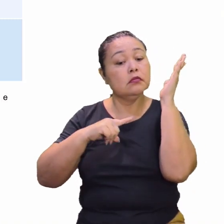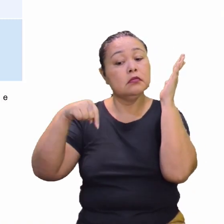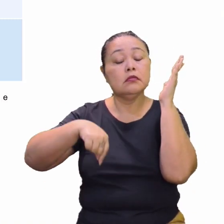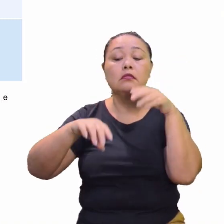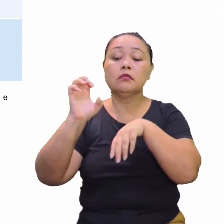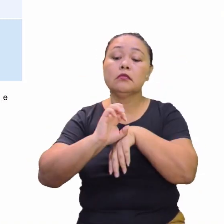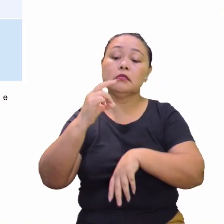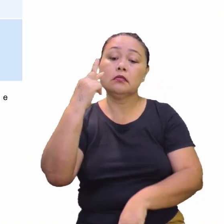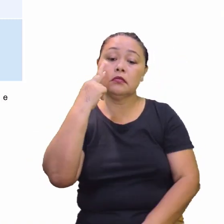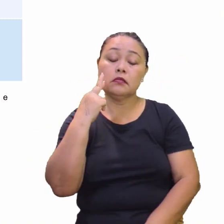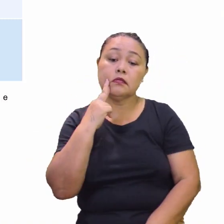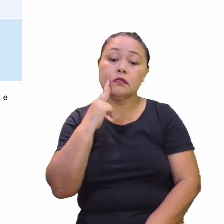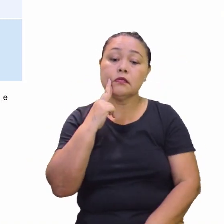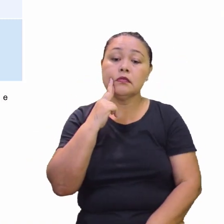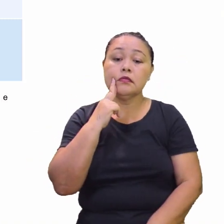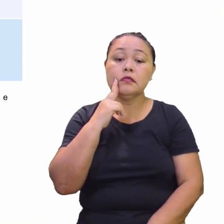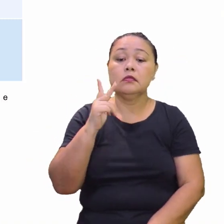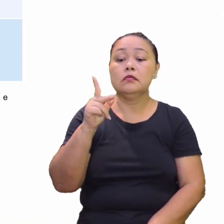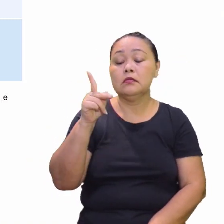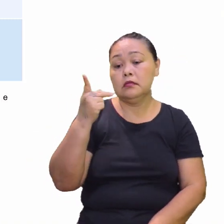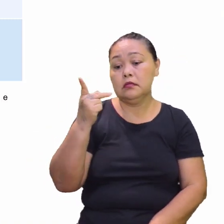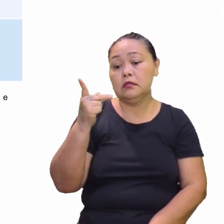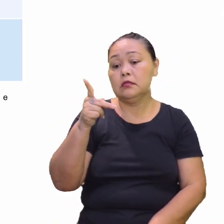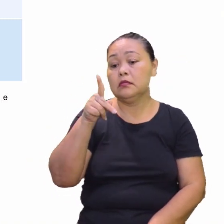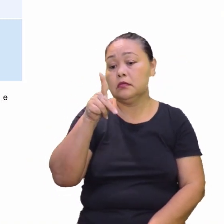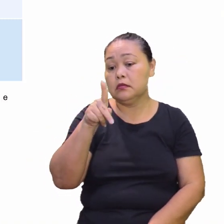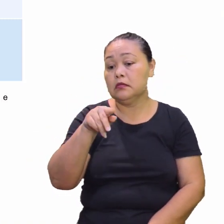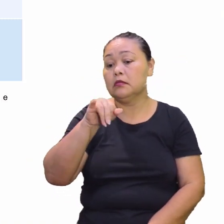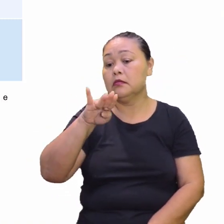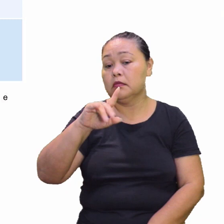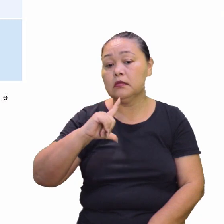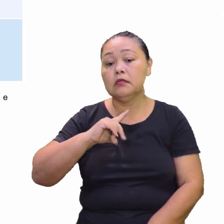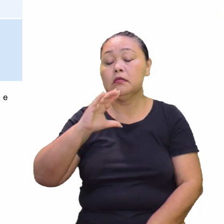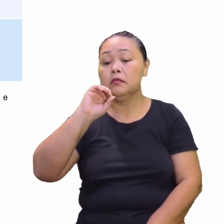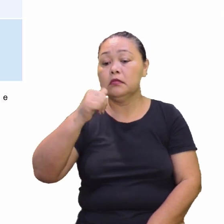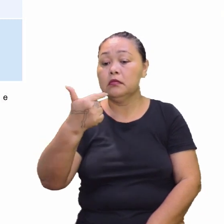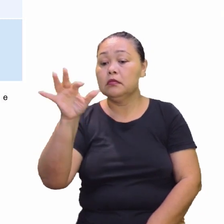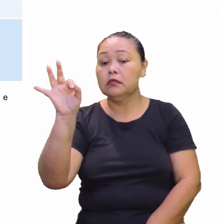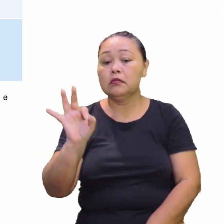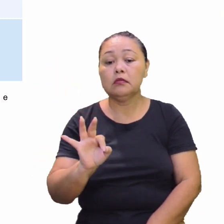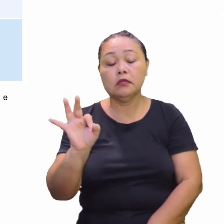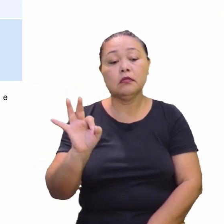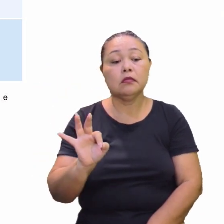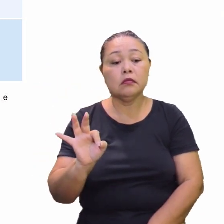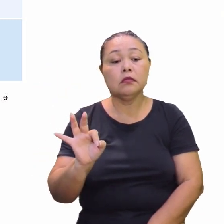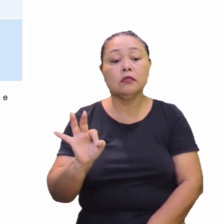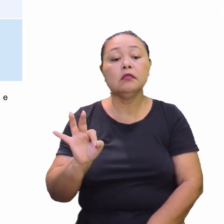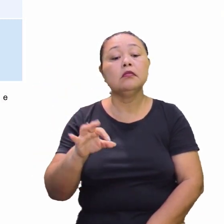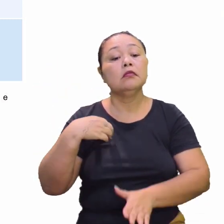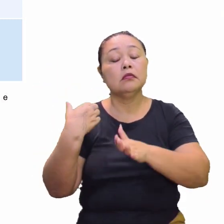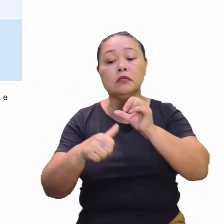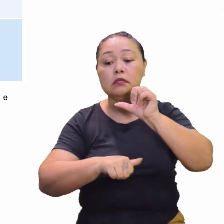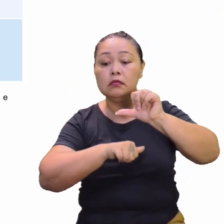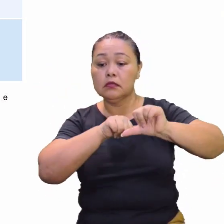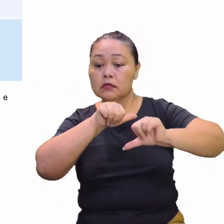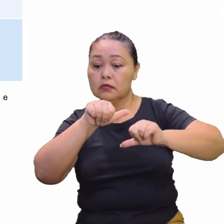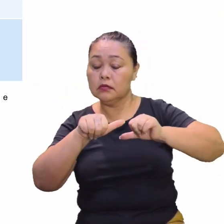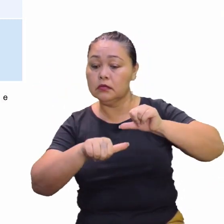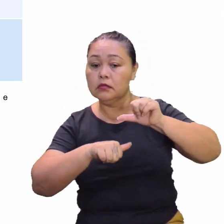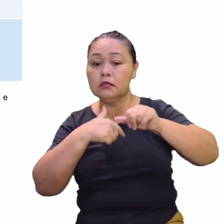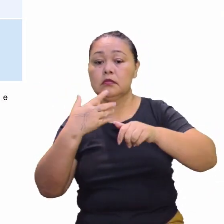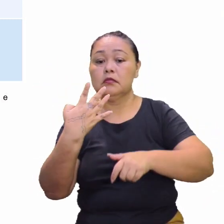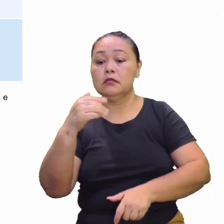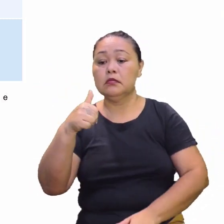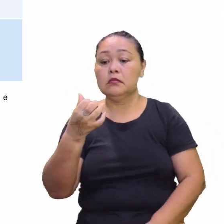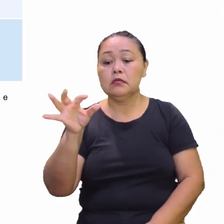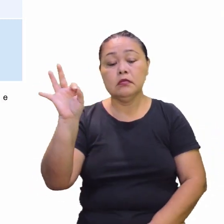Aqui em Rondônia, ela tem uma participação no valor bruto do PIB de 0,2%. A indústria de